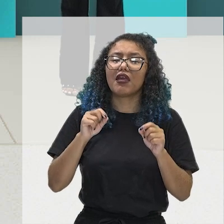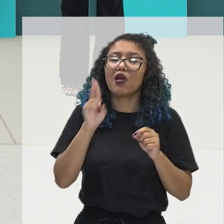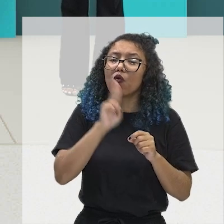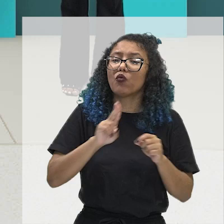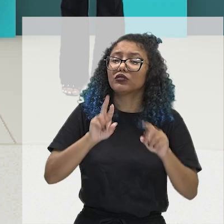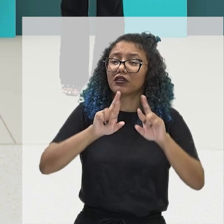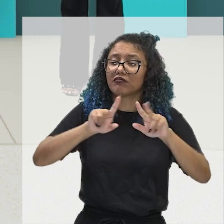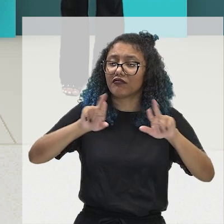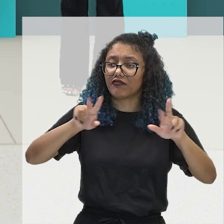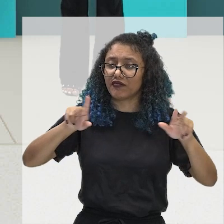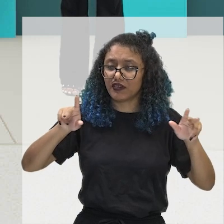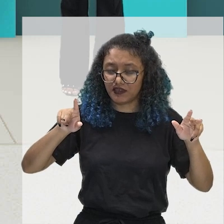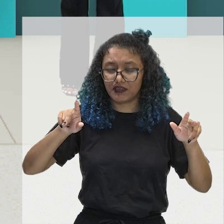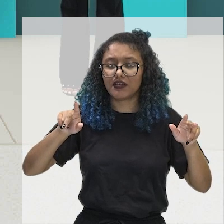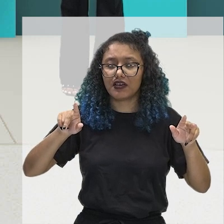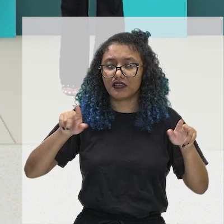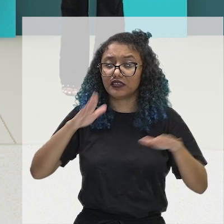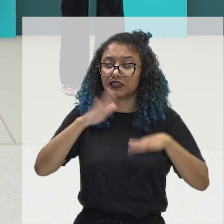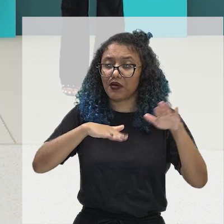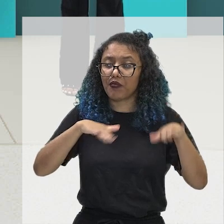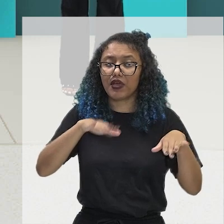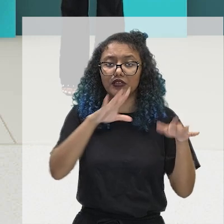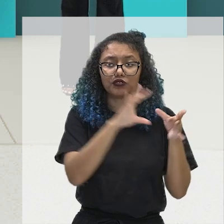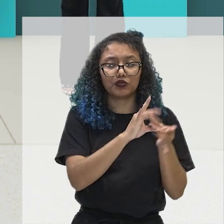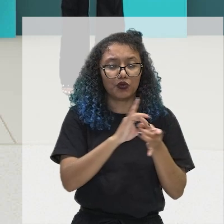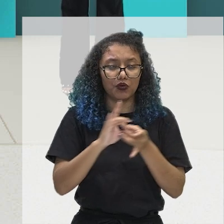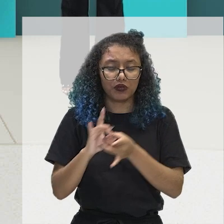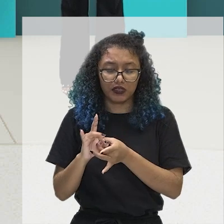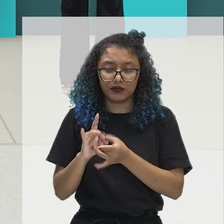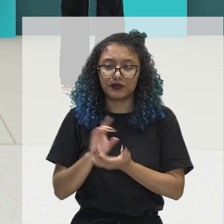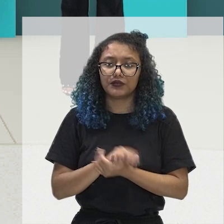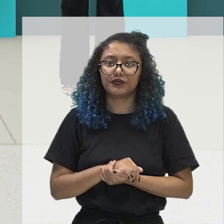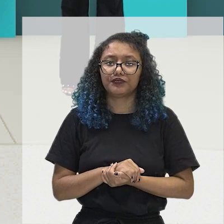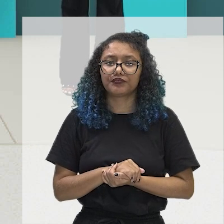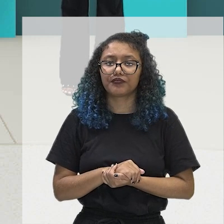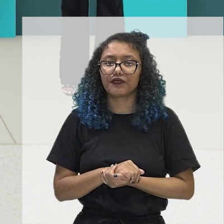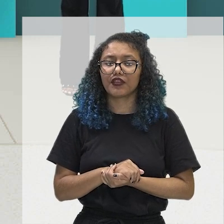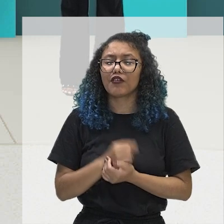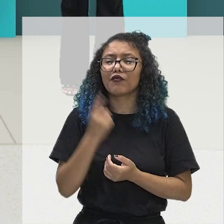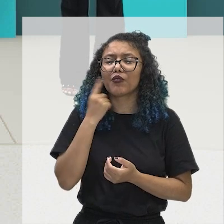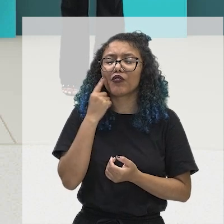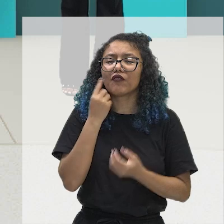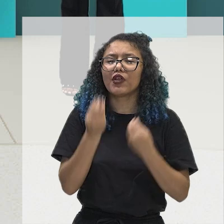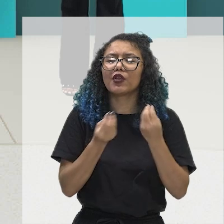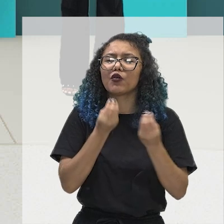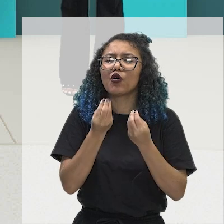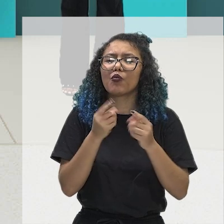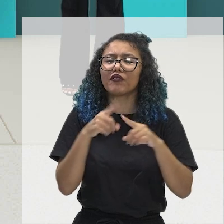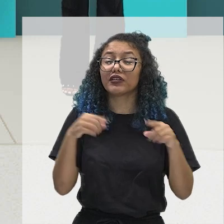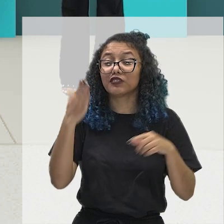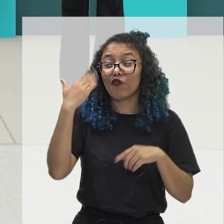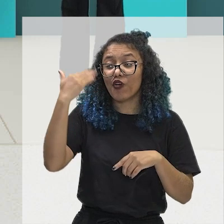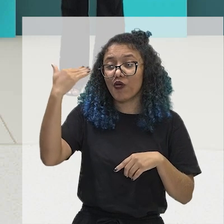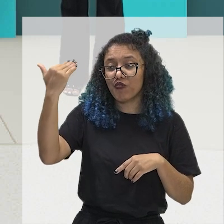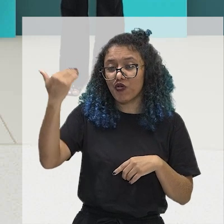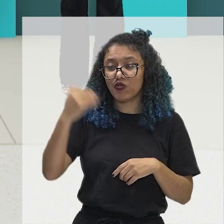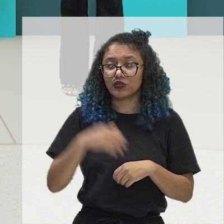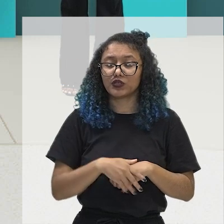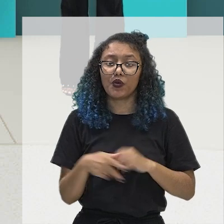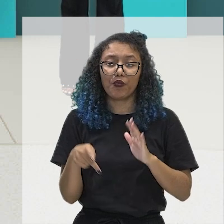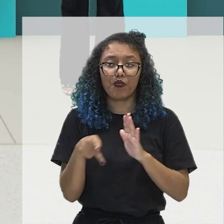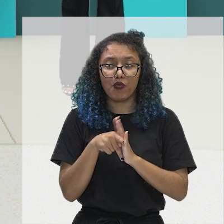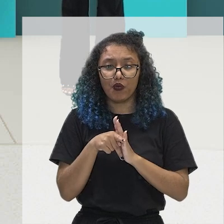diferente, dependendo aí do contexto que ela está sendo falada. Vamos falar da variação aí mais famosa, que é